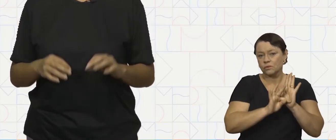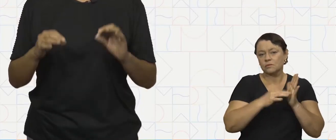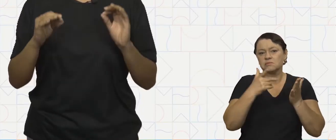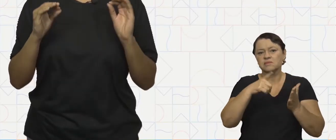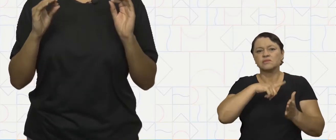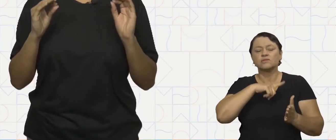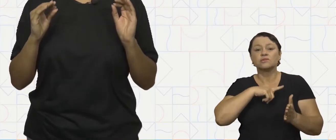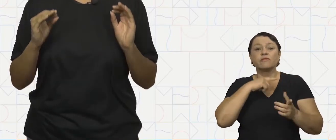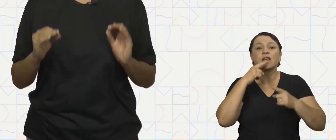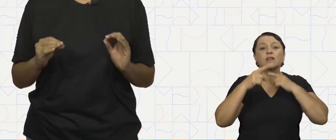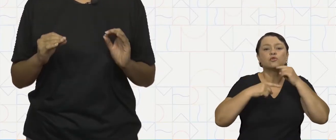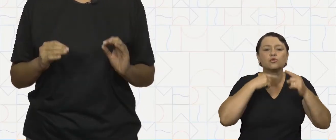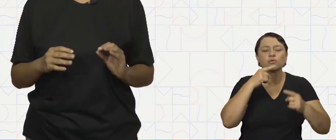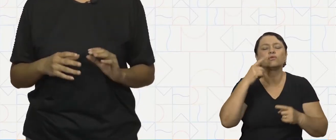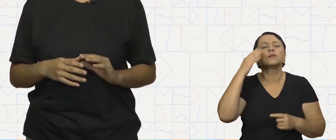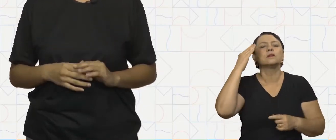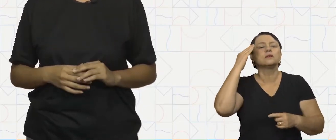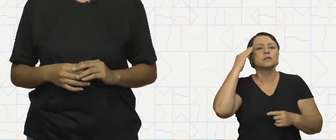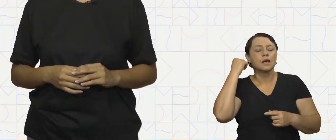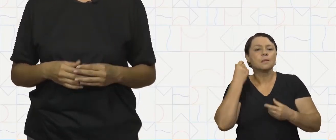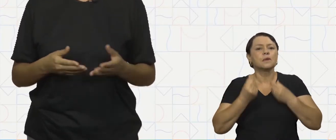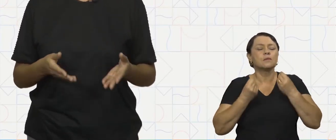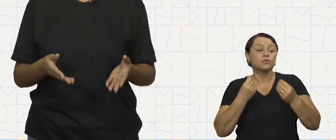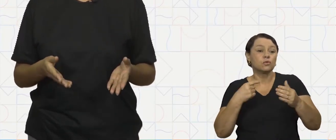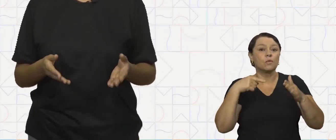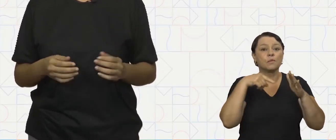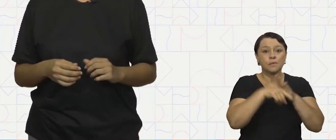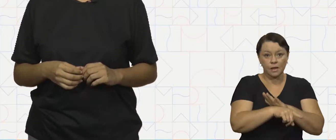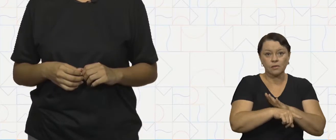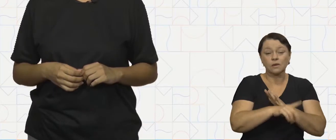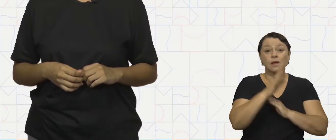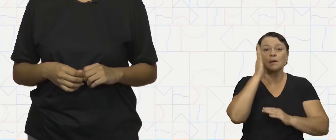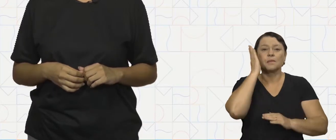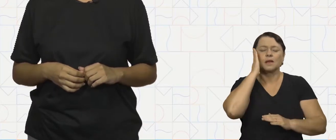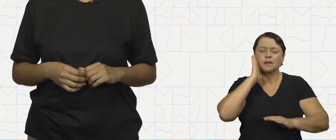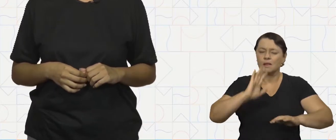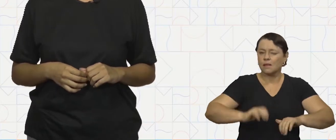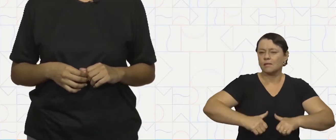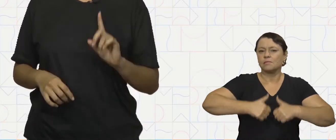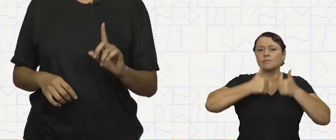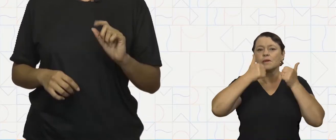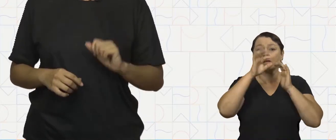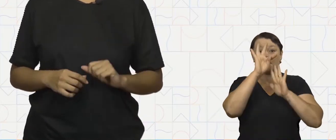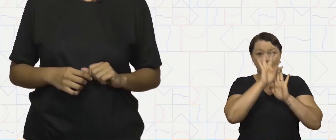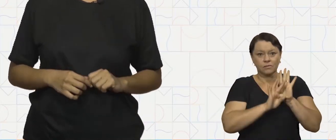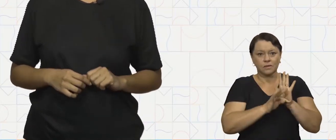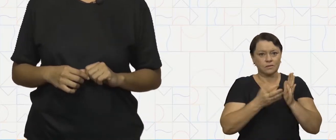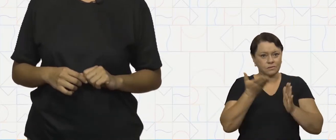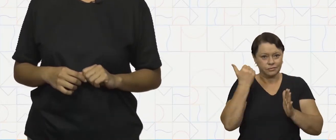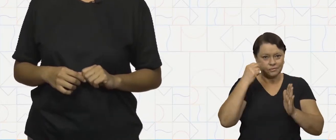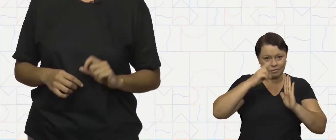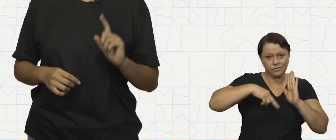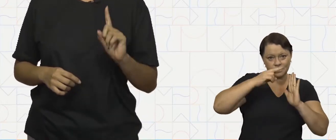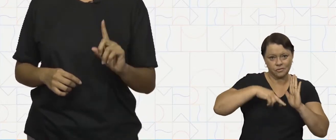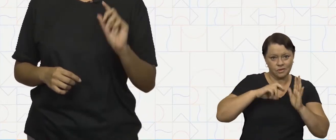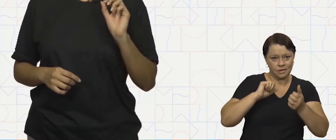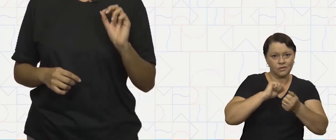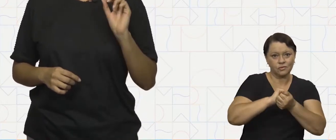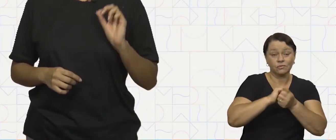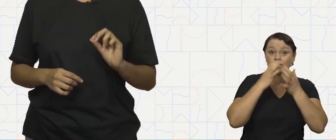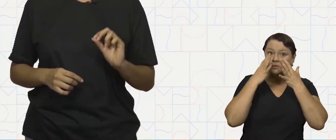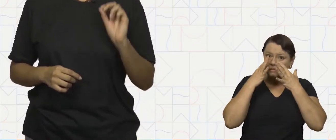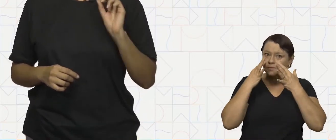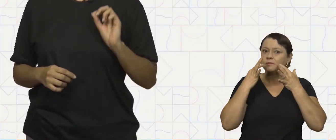ele, saberemos exatamente o que perguntar para então entendermos melhor o que ele propõe. Vamos ler esse texto juntos?